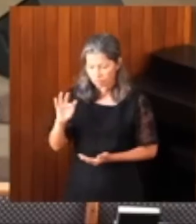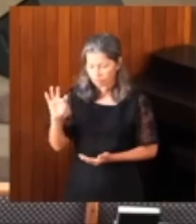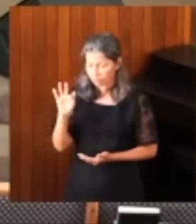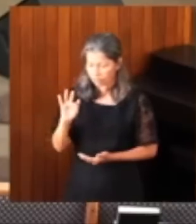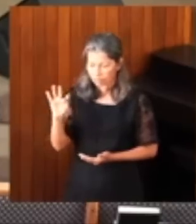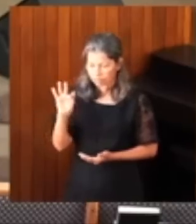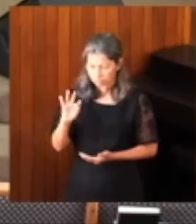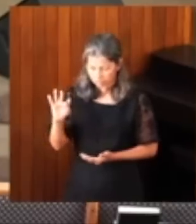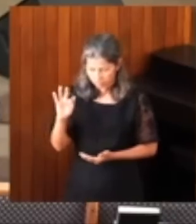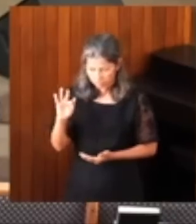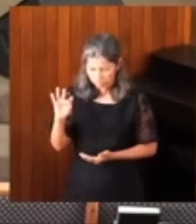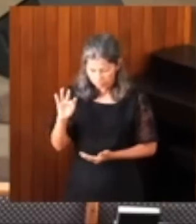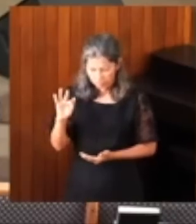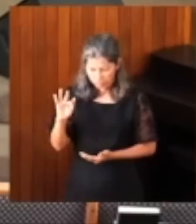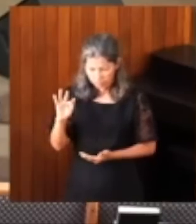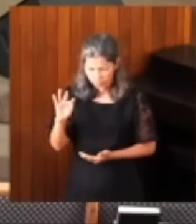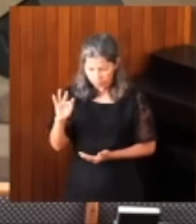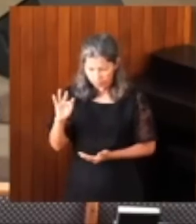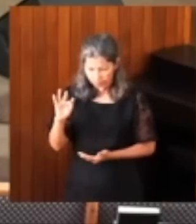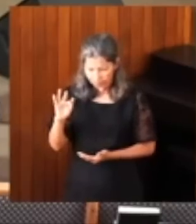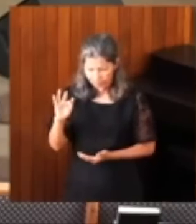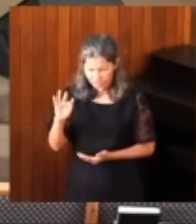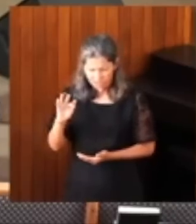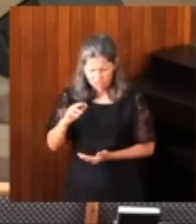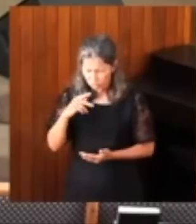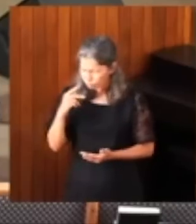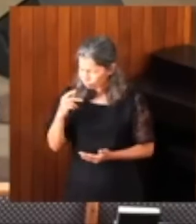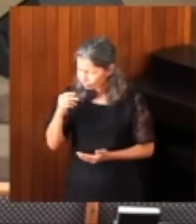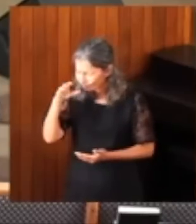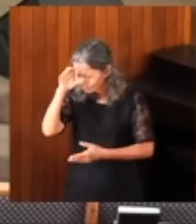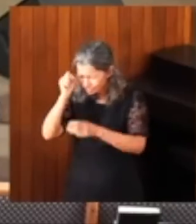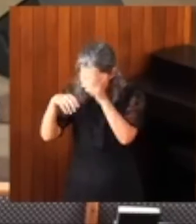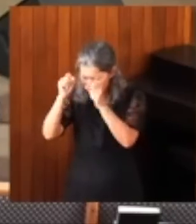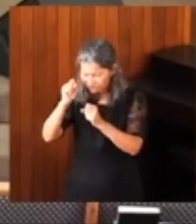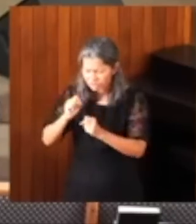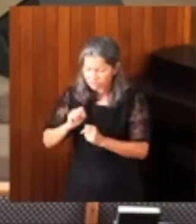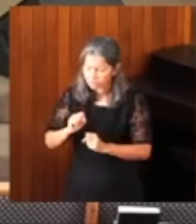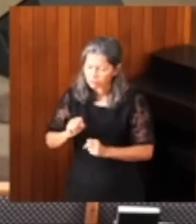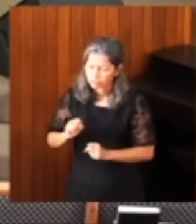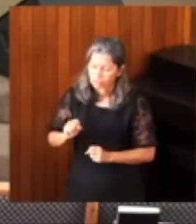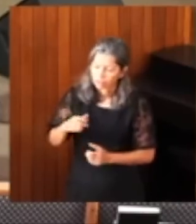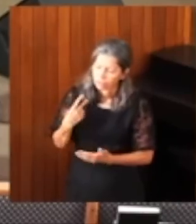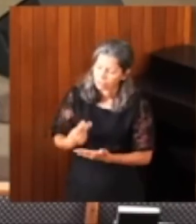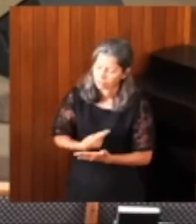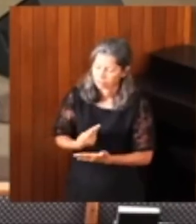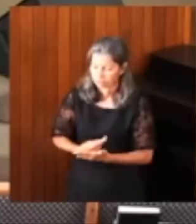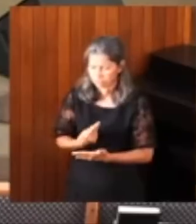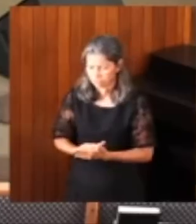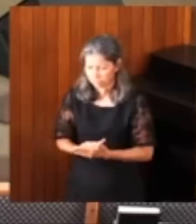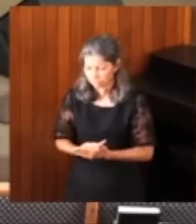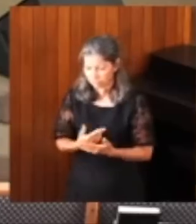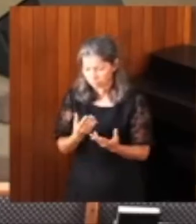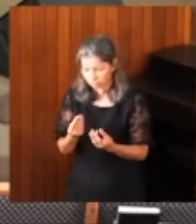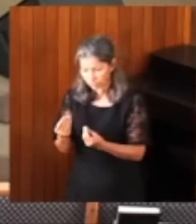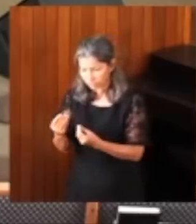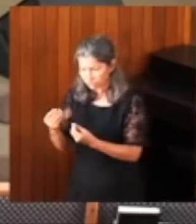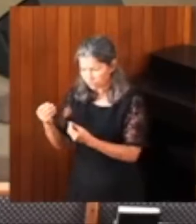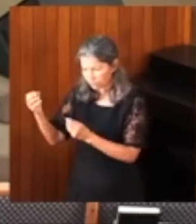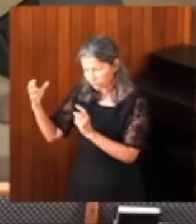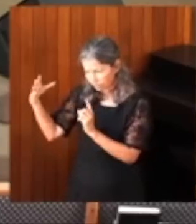ter comunhão com Cristo e com a palavra dele. Porque a Bíblia diz, conhecerão a verdade, e a verdade os